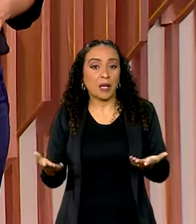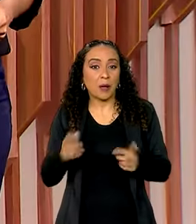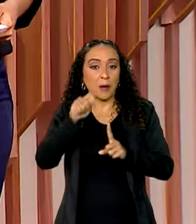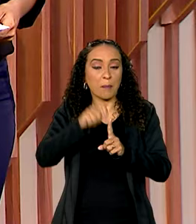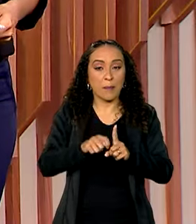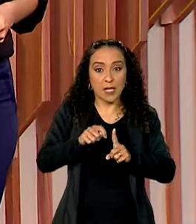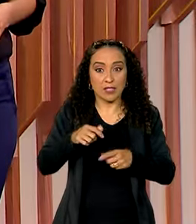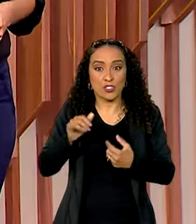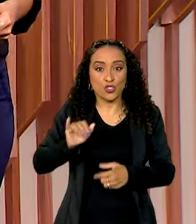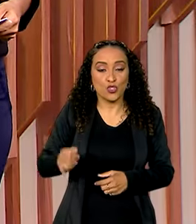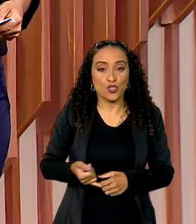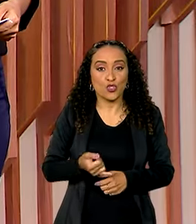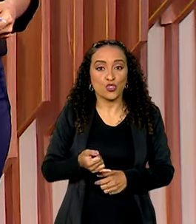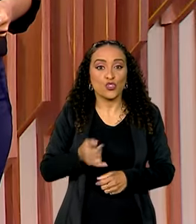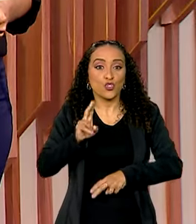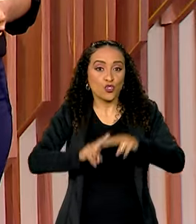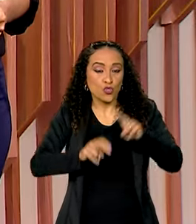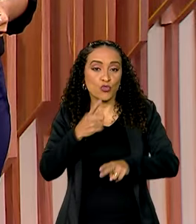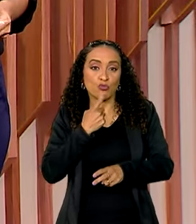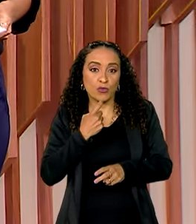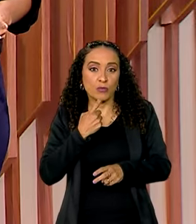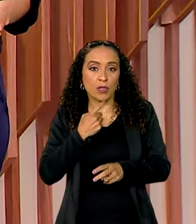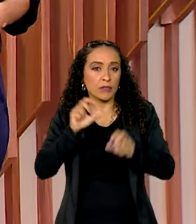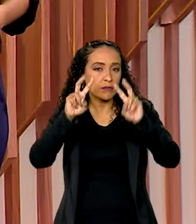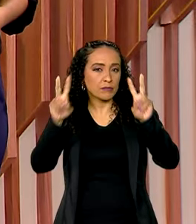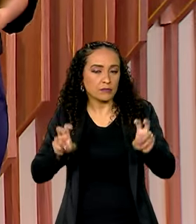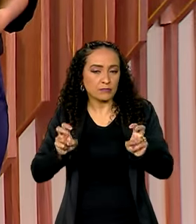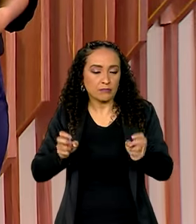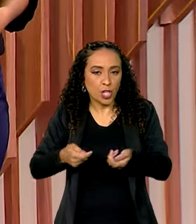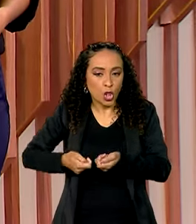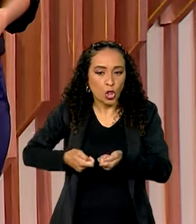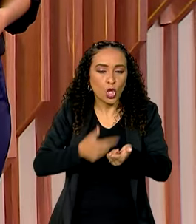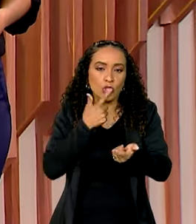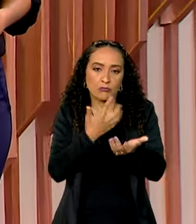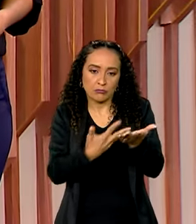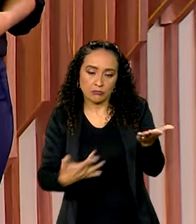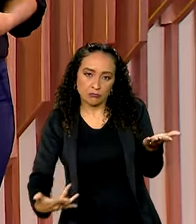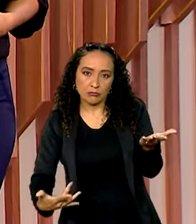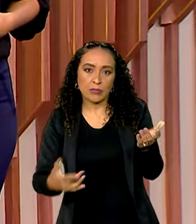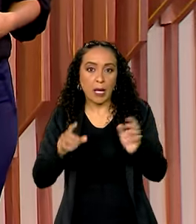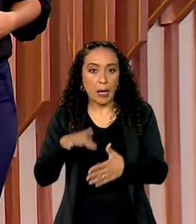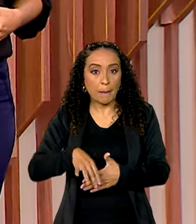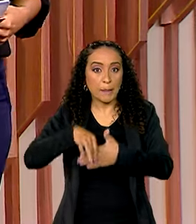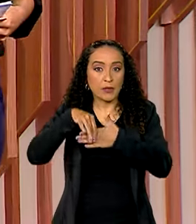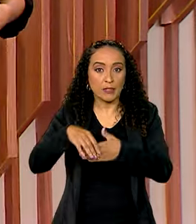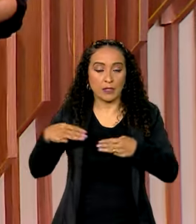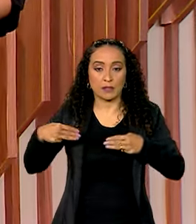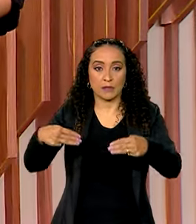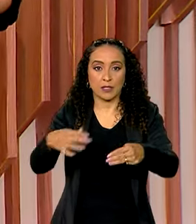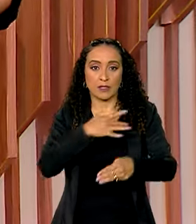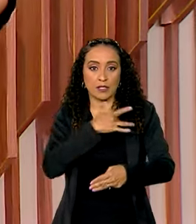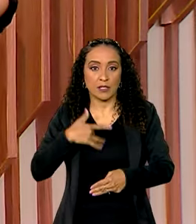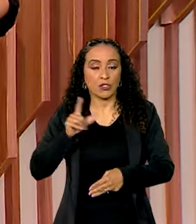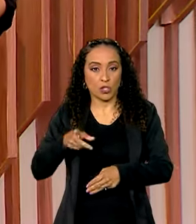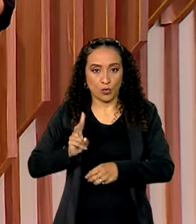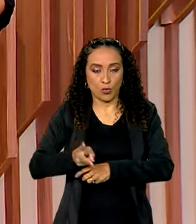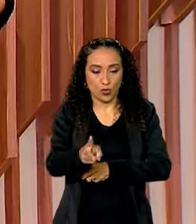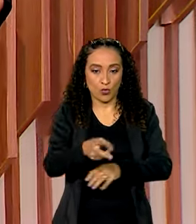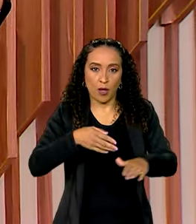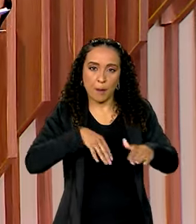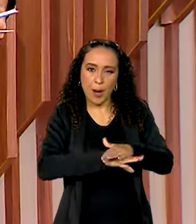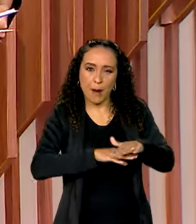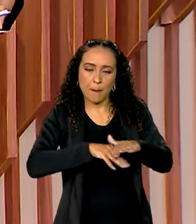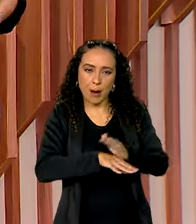Junho Vermelho, um mês dedicado a incentivar a doação de sangue. Uma das prioridades do Ministério da Saúde é manter os